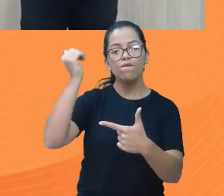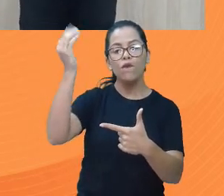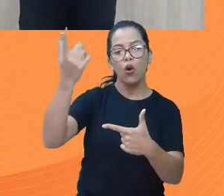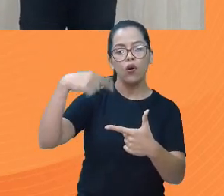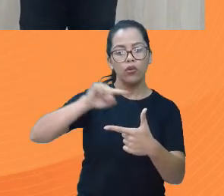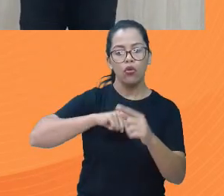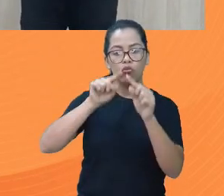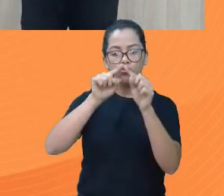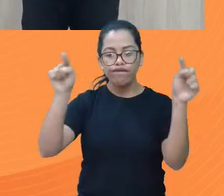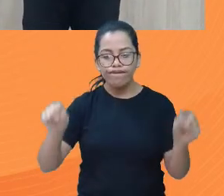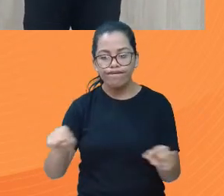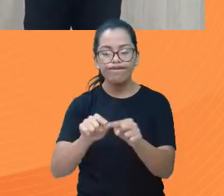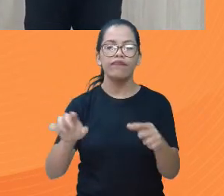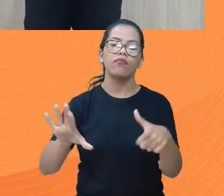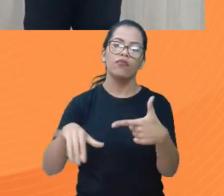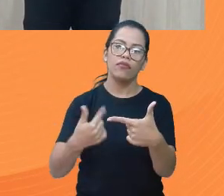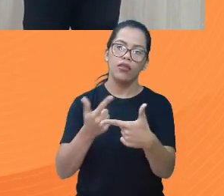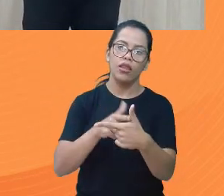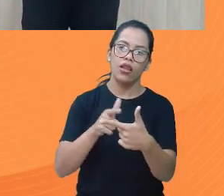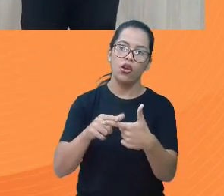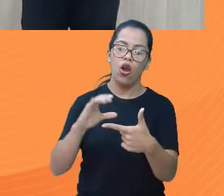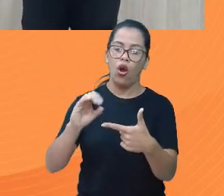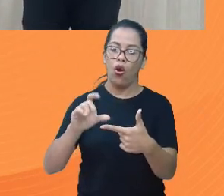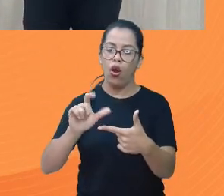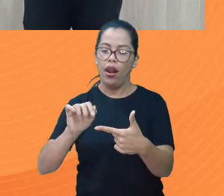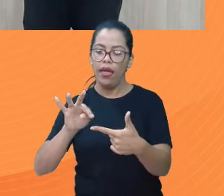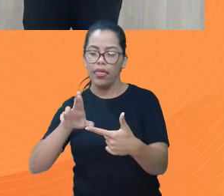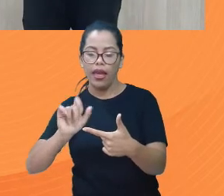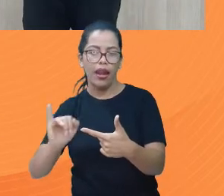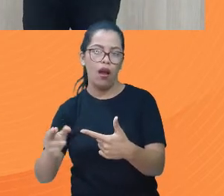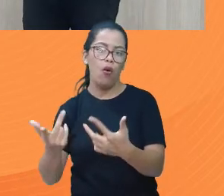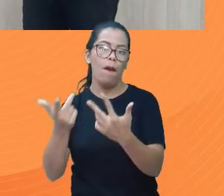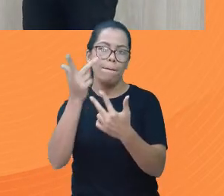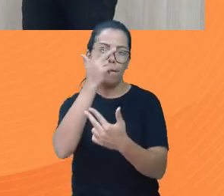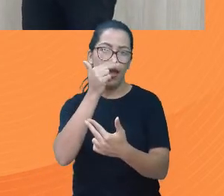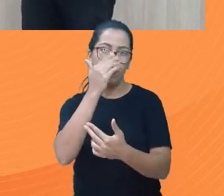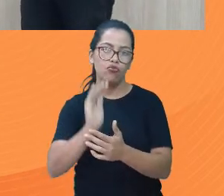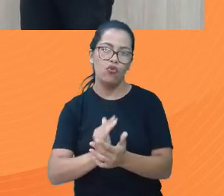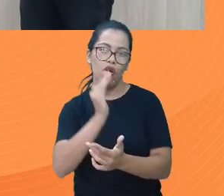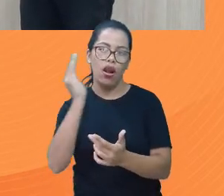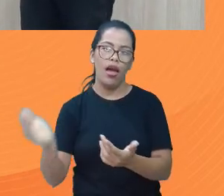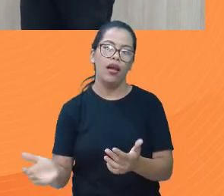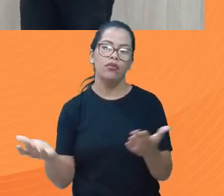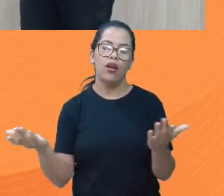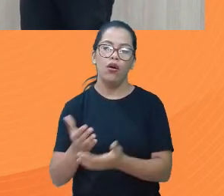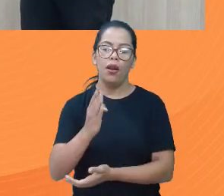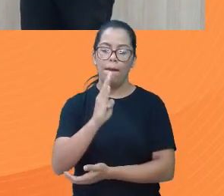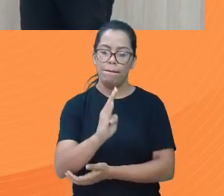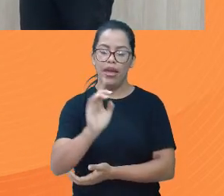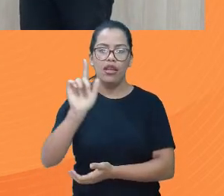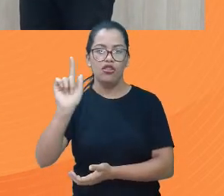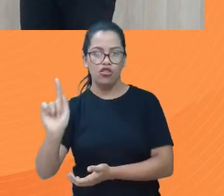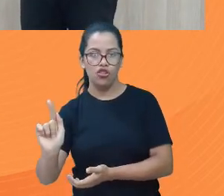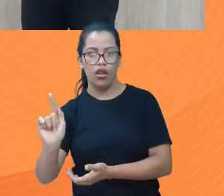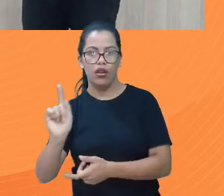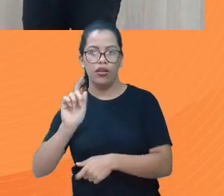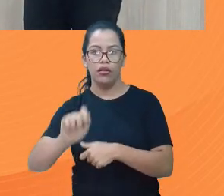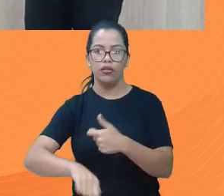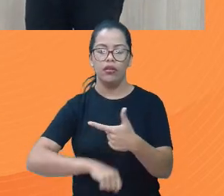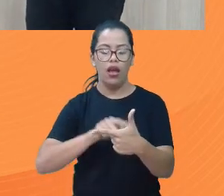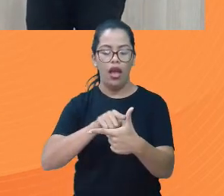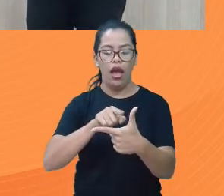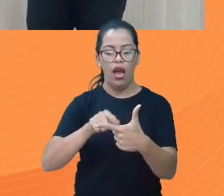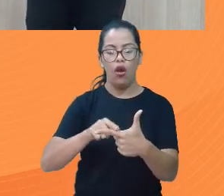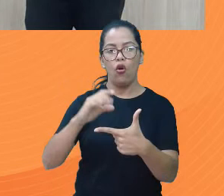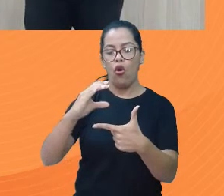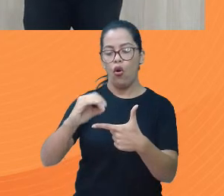nosso retângulo imaginário. E colateral, mesmo lado. Agora ficou fácil, né? Eu tenho que o ângulo B e o ângulo G